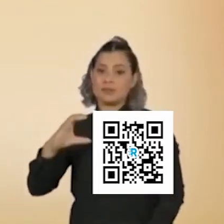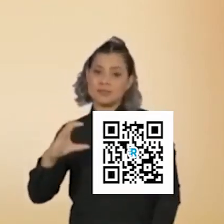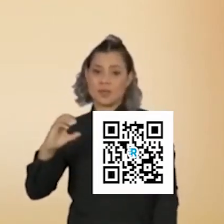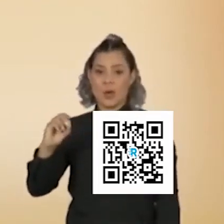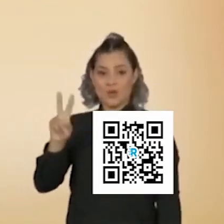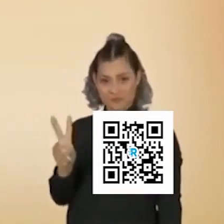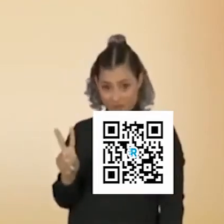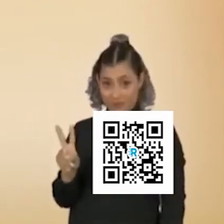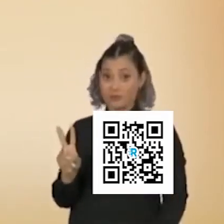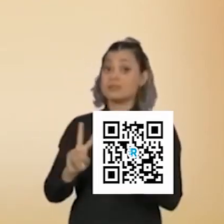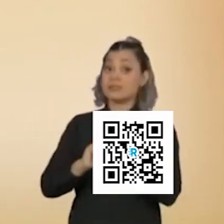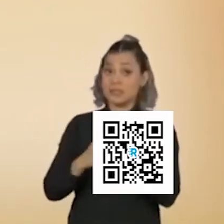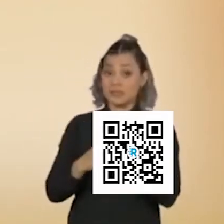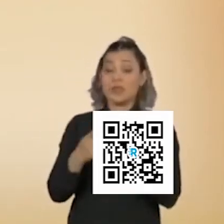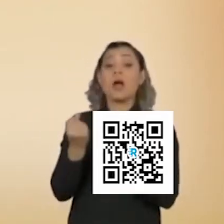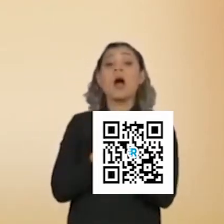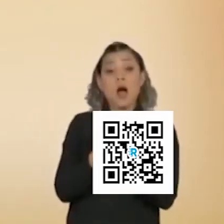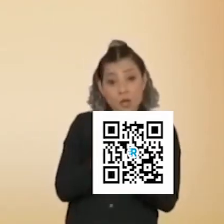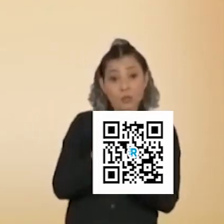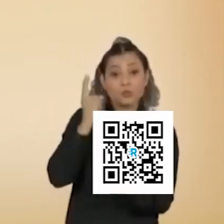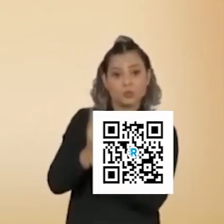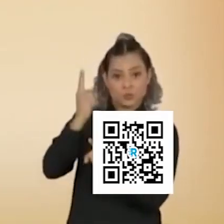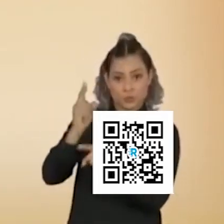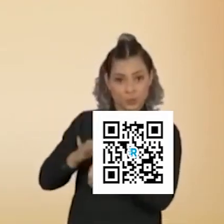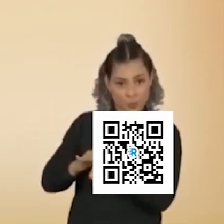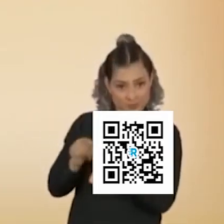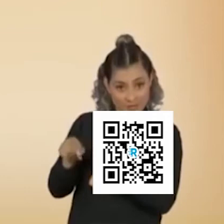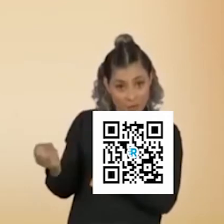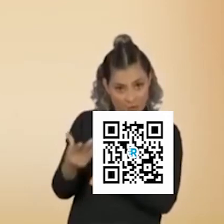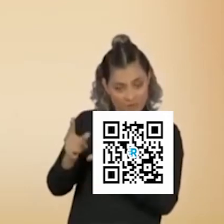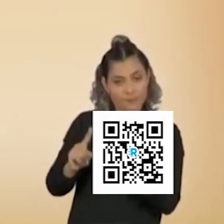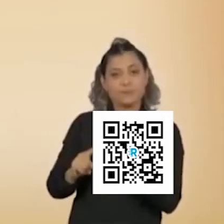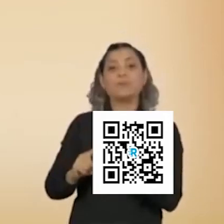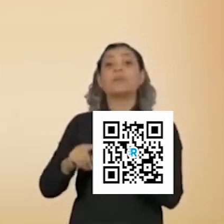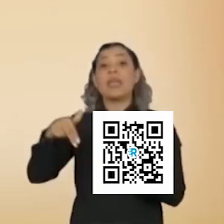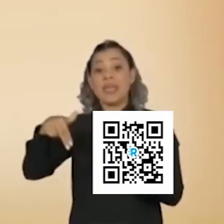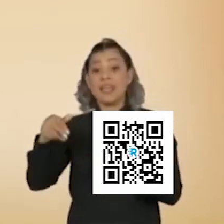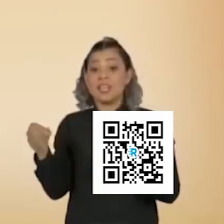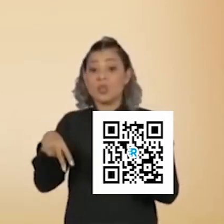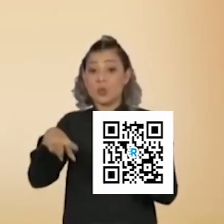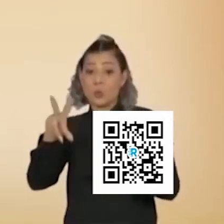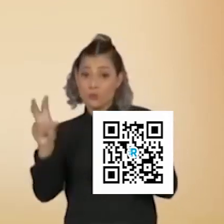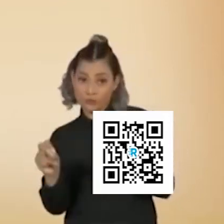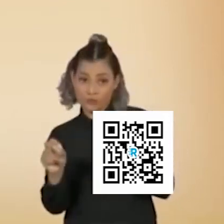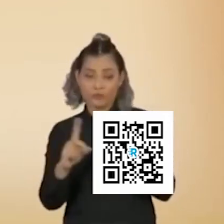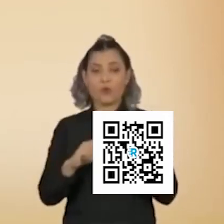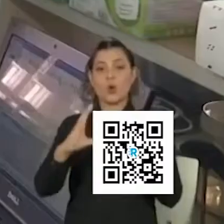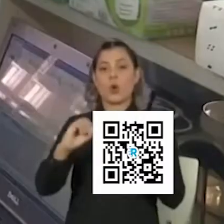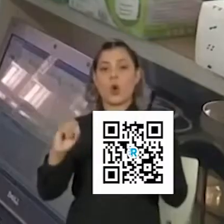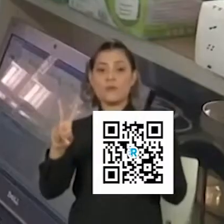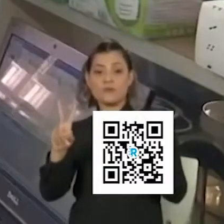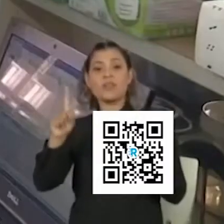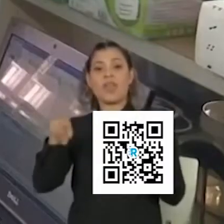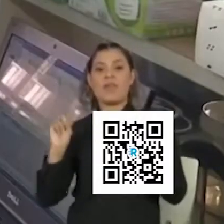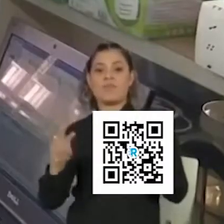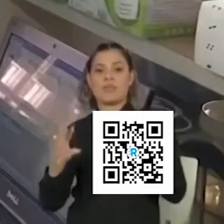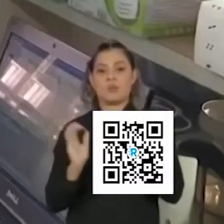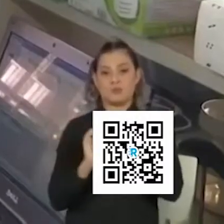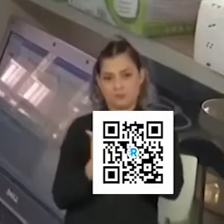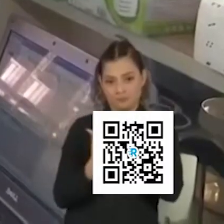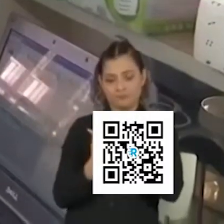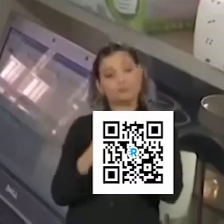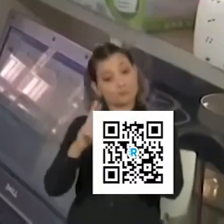2019-nCoV, o ano em que foi descoberto. N para novo e COV para coronavírus, mas é uma